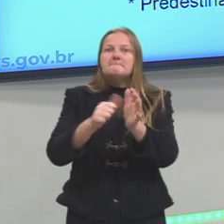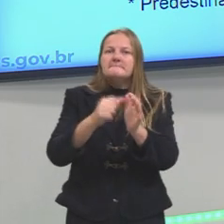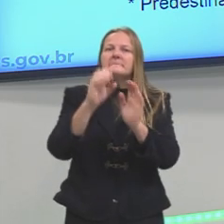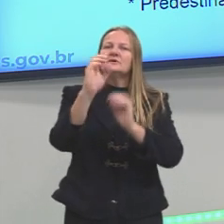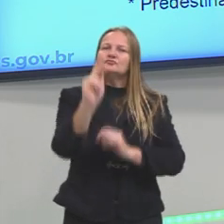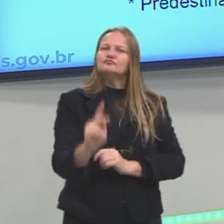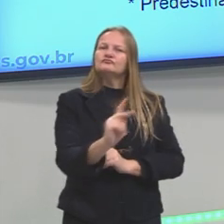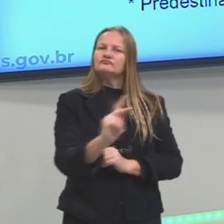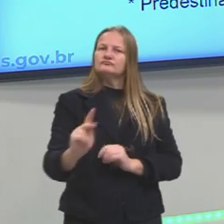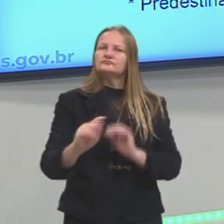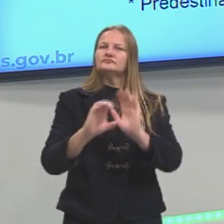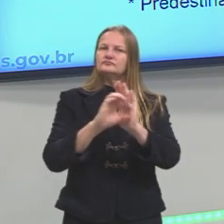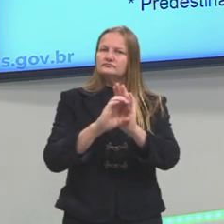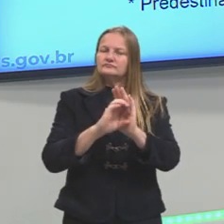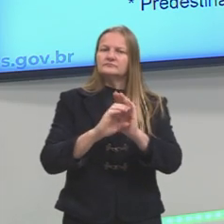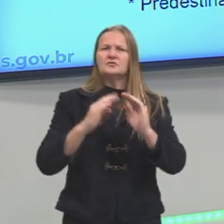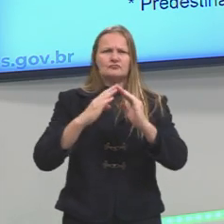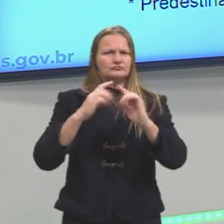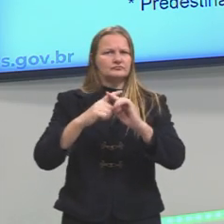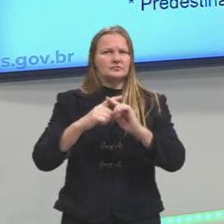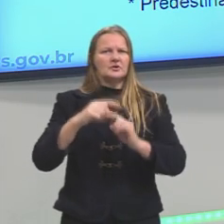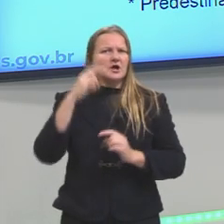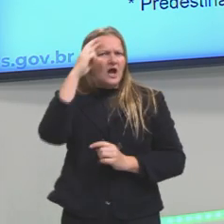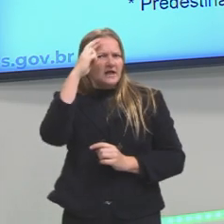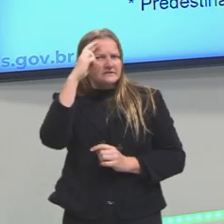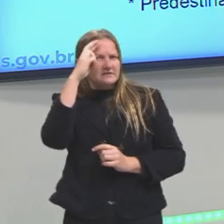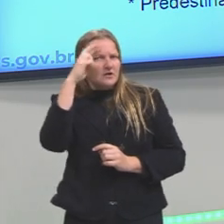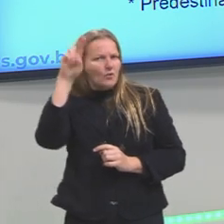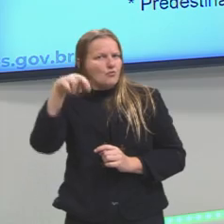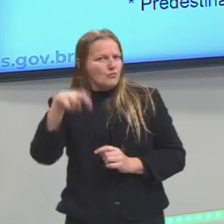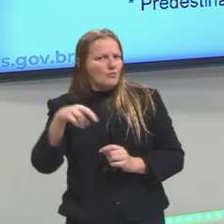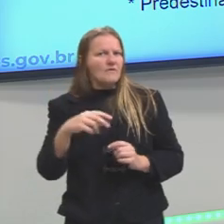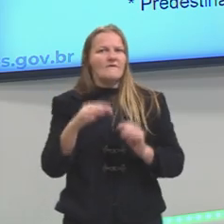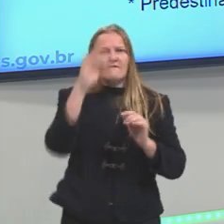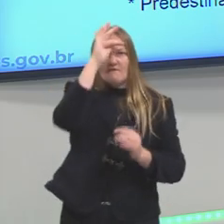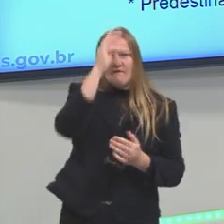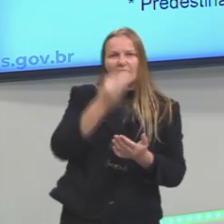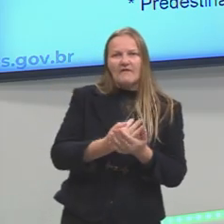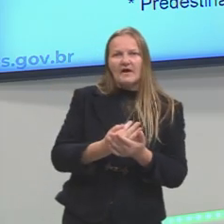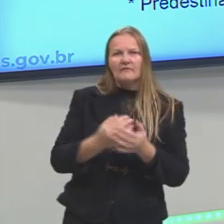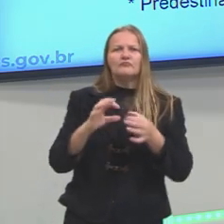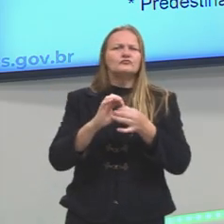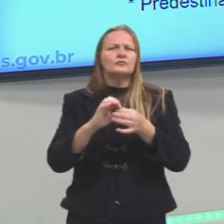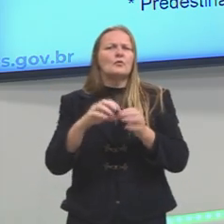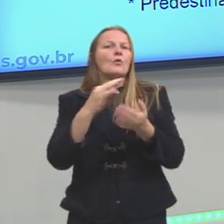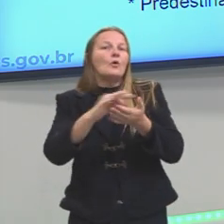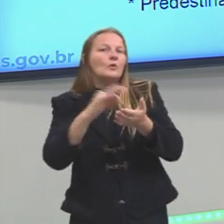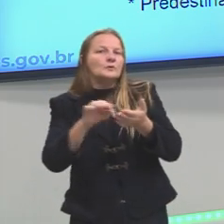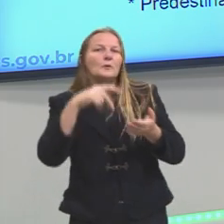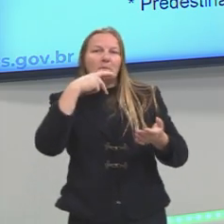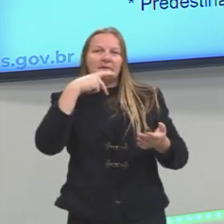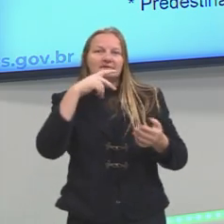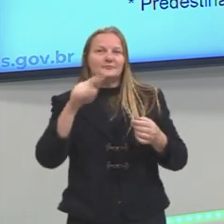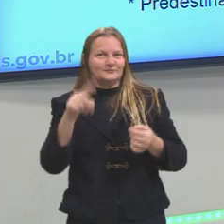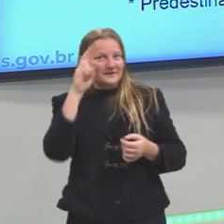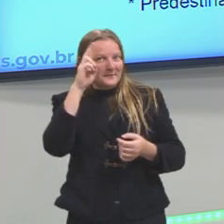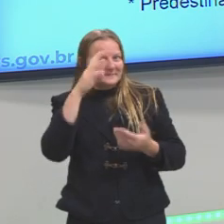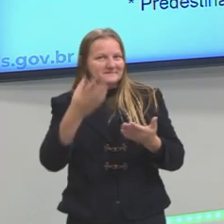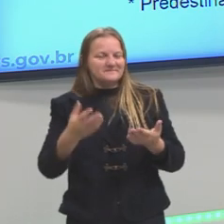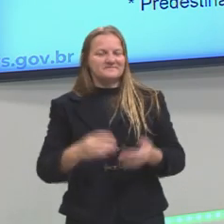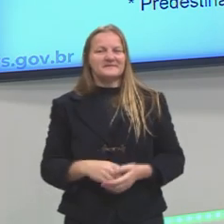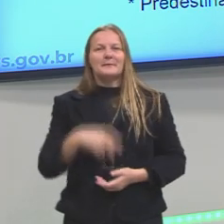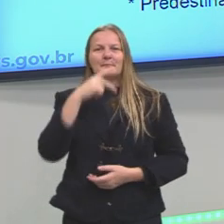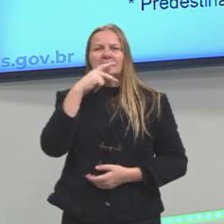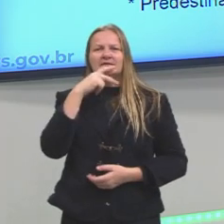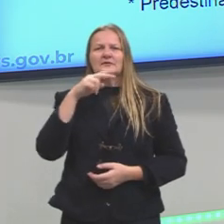convencimento e fazer essa junção entre razão e fé e qual que é aquele de Platão Platão Então